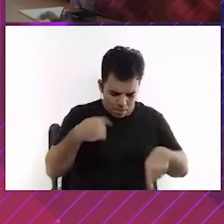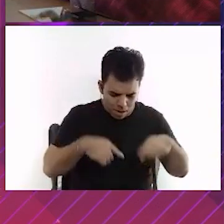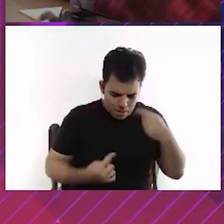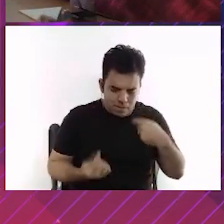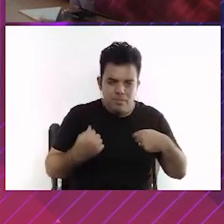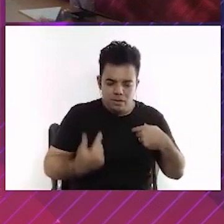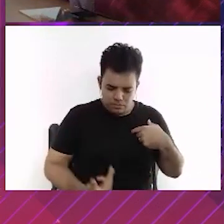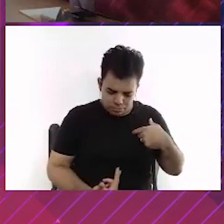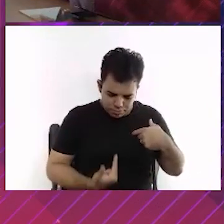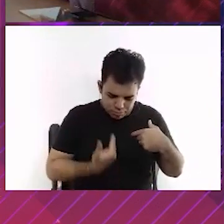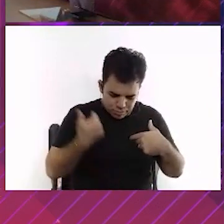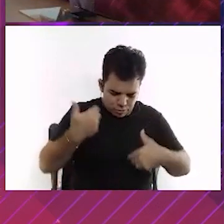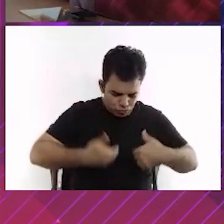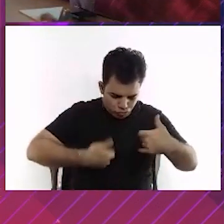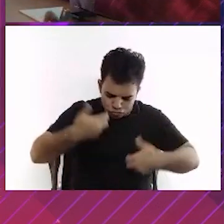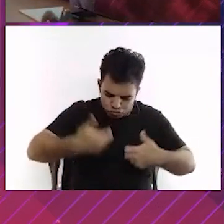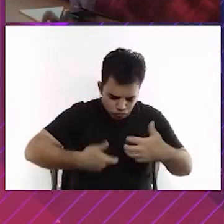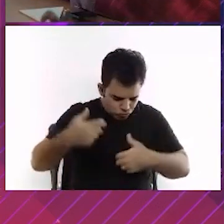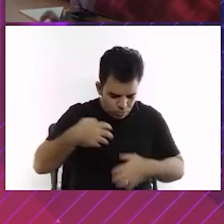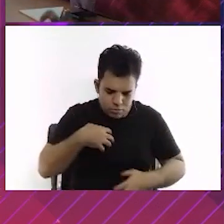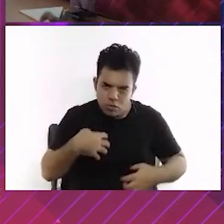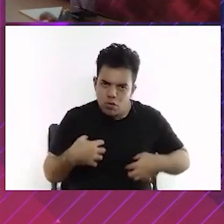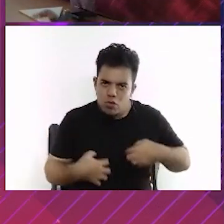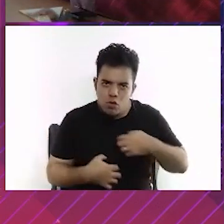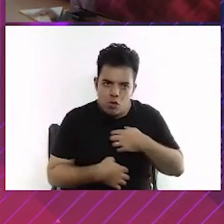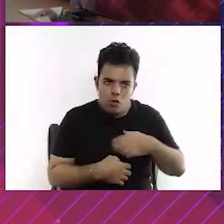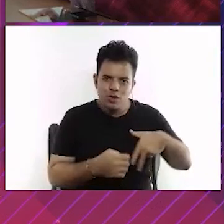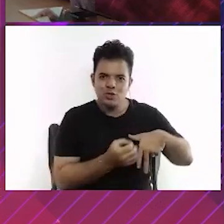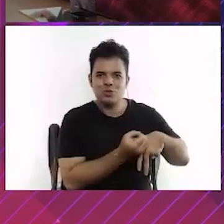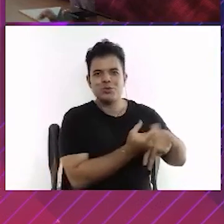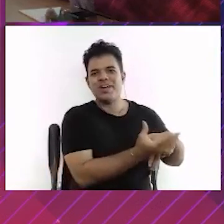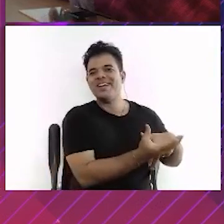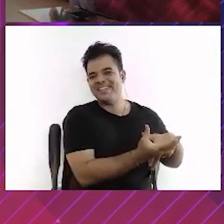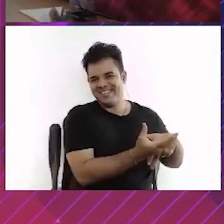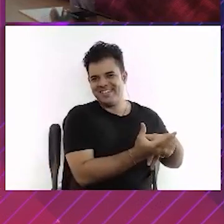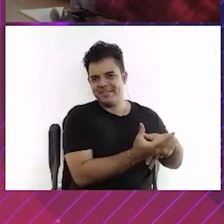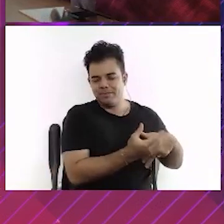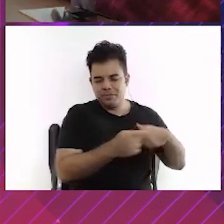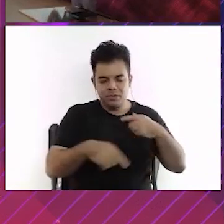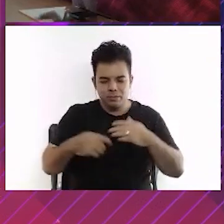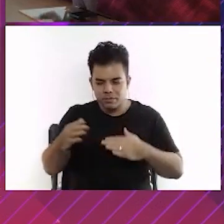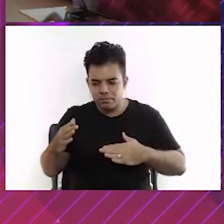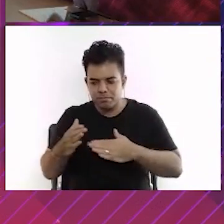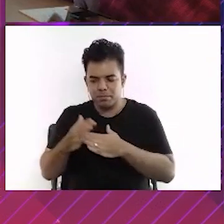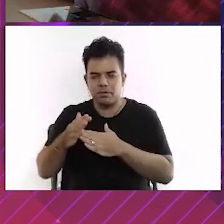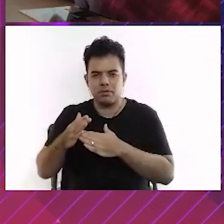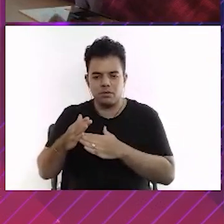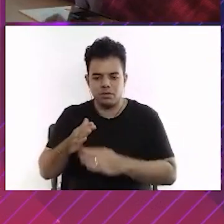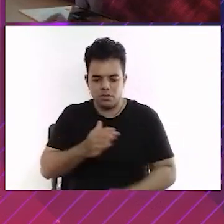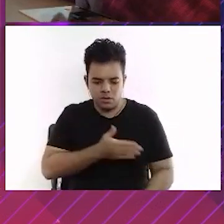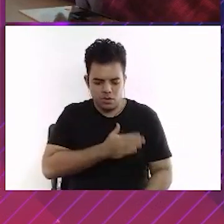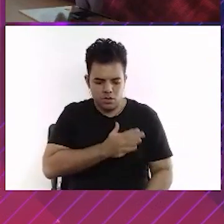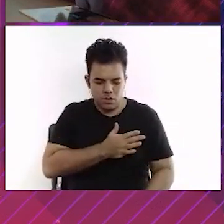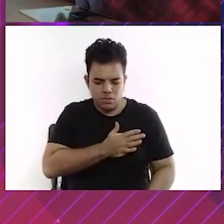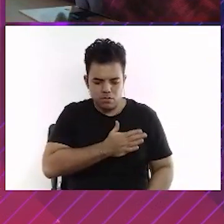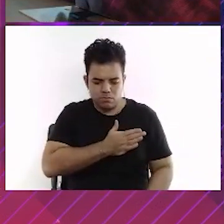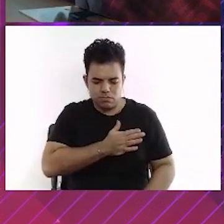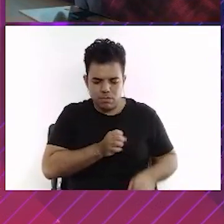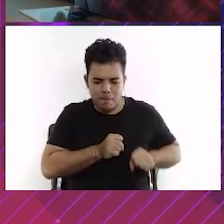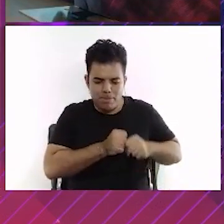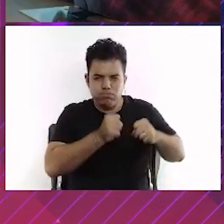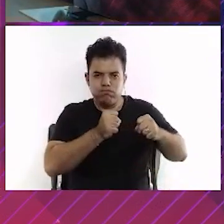estejam aptos a serem doados. Depois de um tempo, aquele paciente ele tem uma parada cardíaca e os órgãos não são mais...